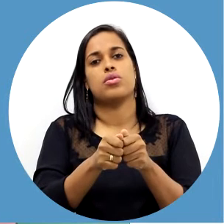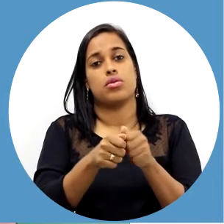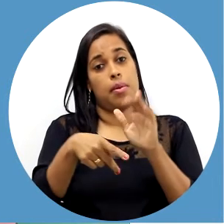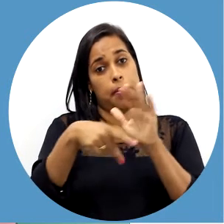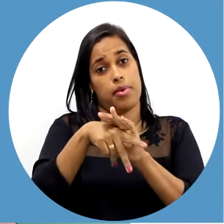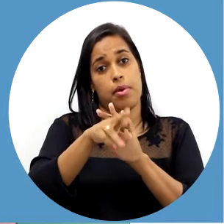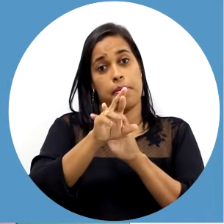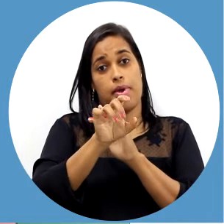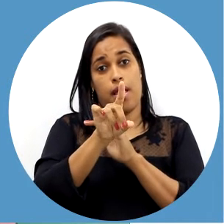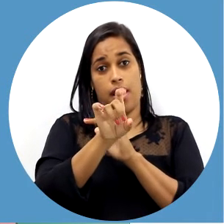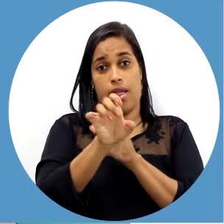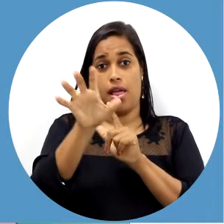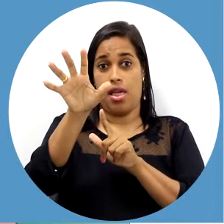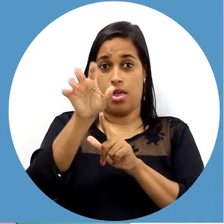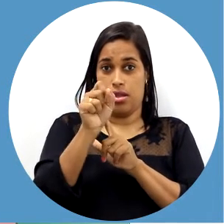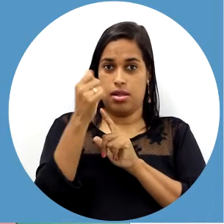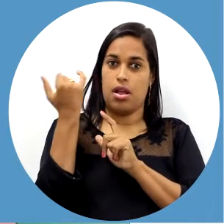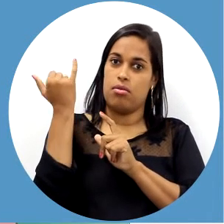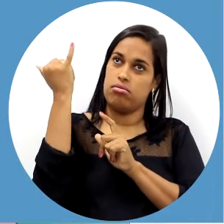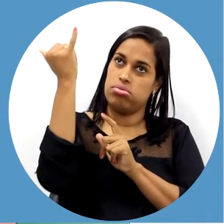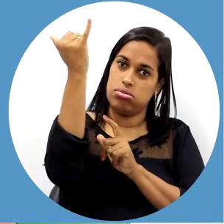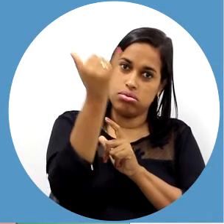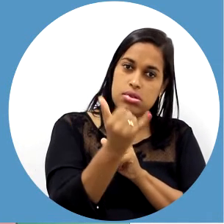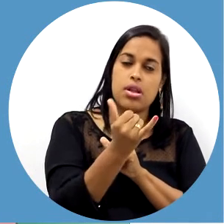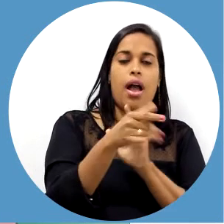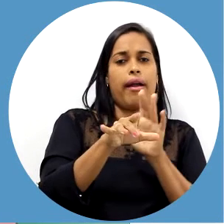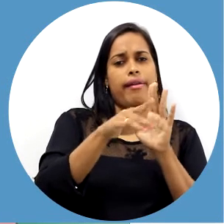rede e chega no receptor.